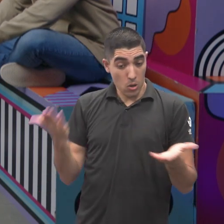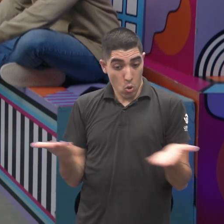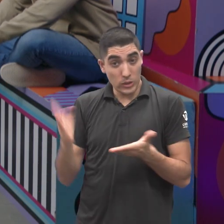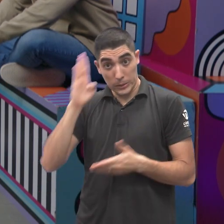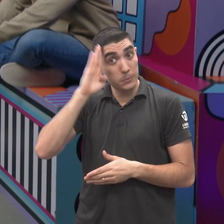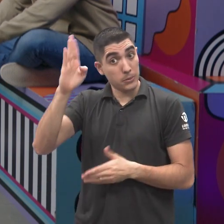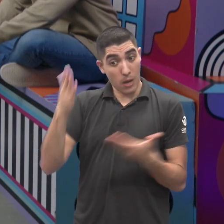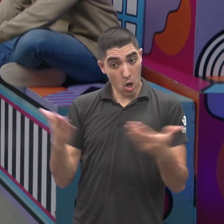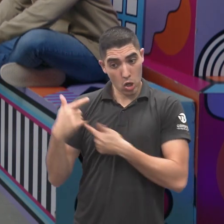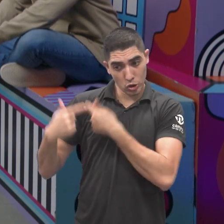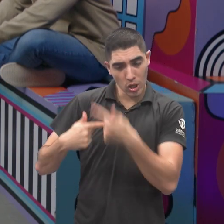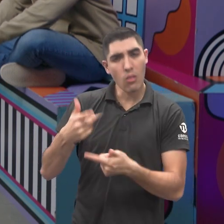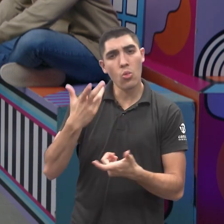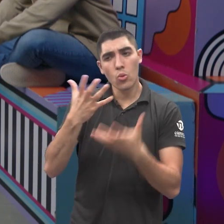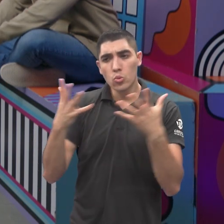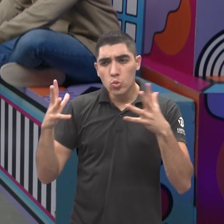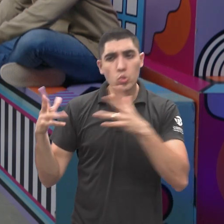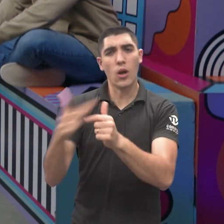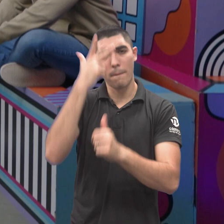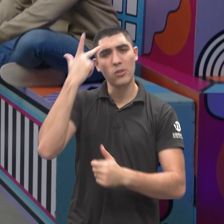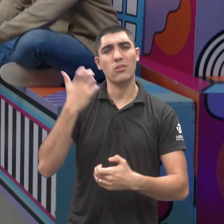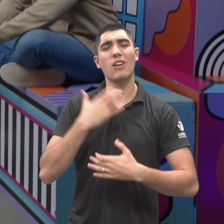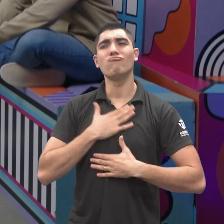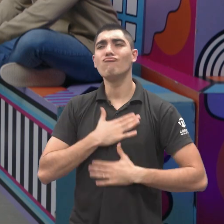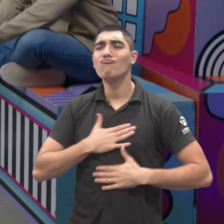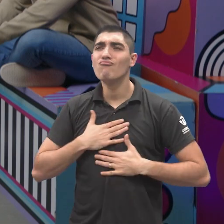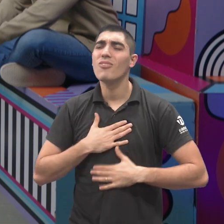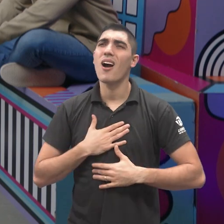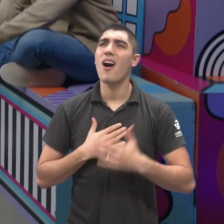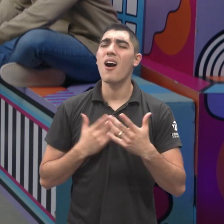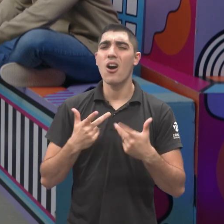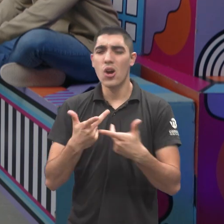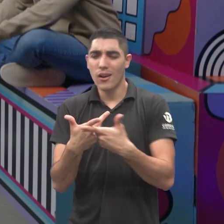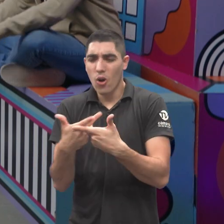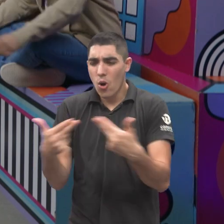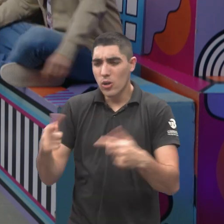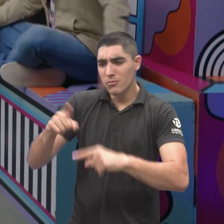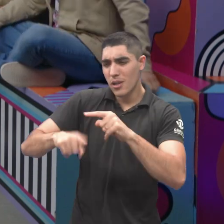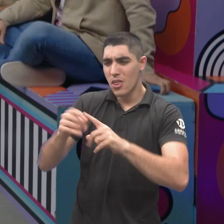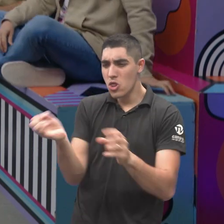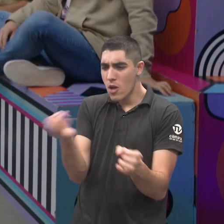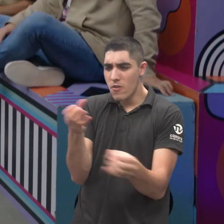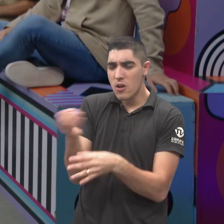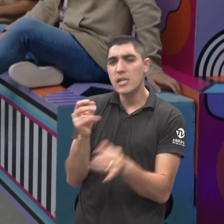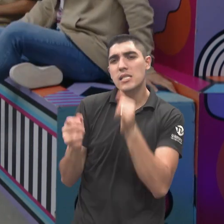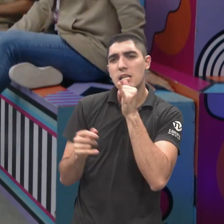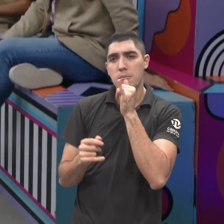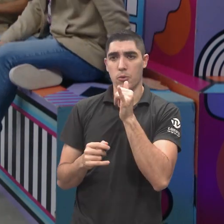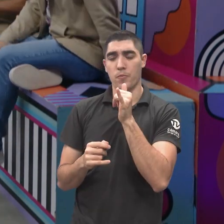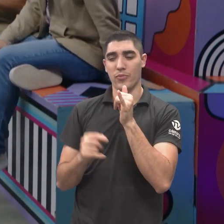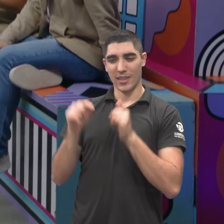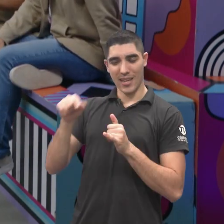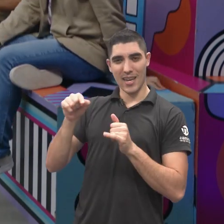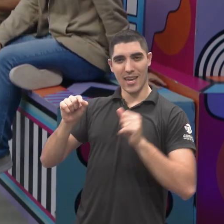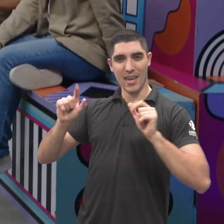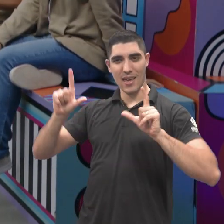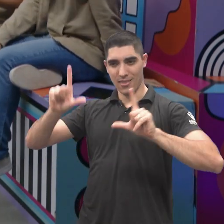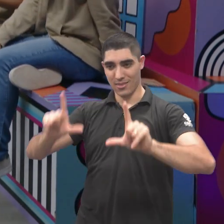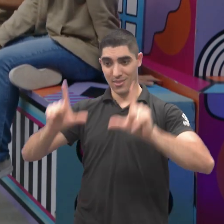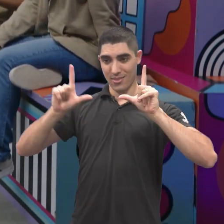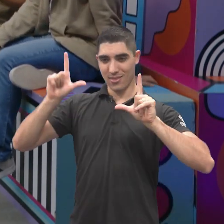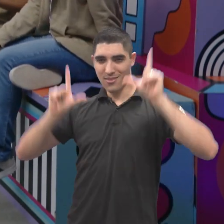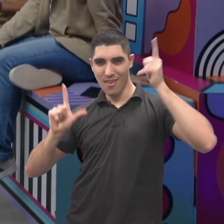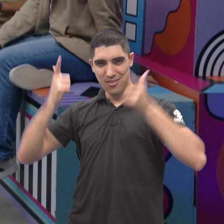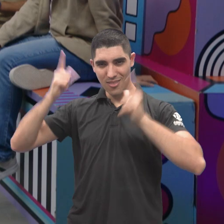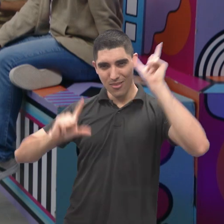que busca esse conforto na nostalgia por meio de novos produtos. Quando a gente fala de futuro do entretenimento, essa é uma das tendências que a gente